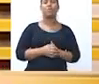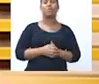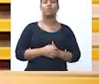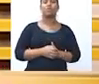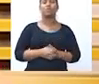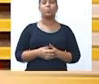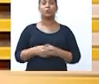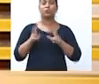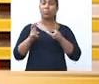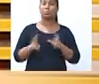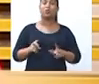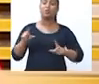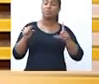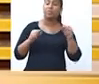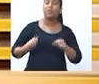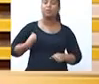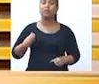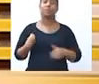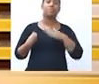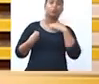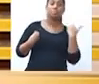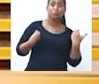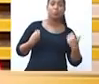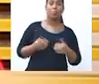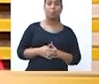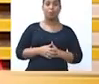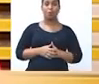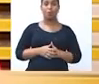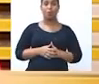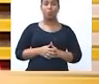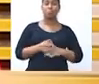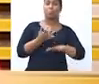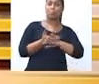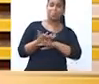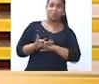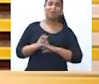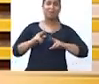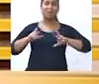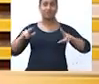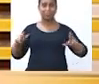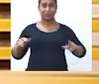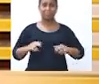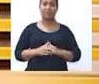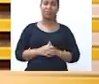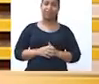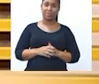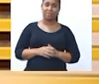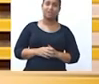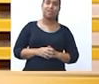questão de distinguir vivos de mortos, materiais diferentes